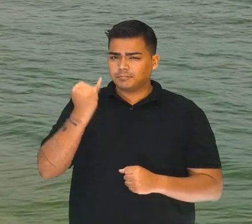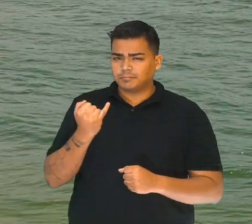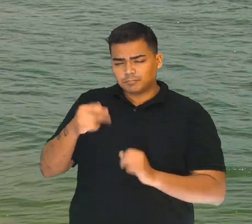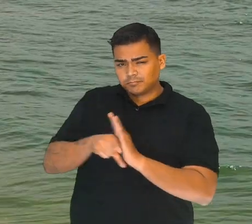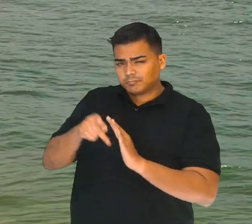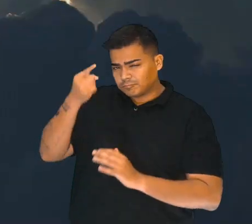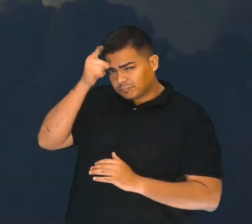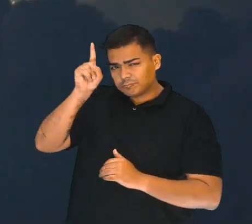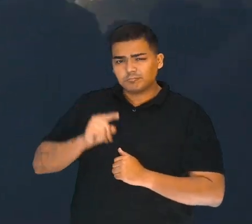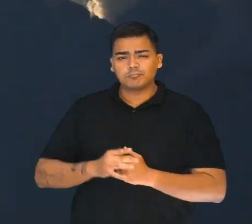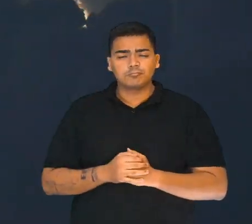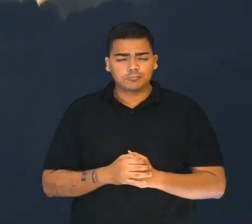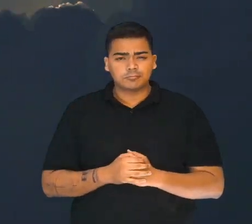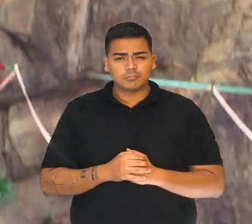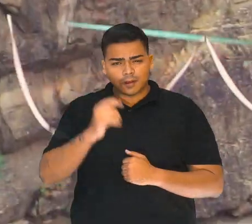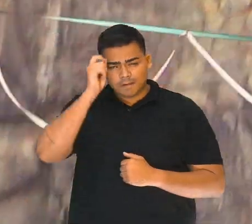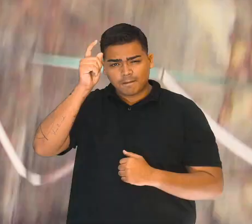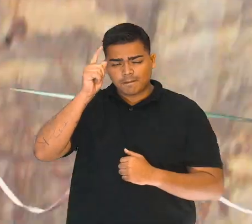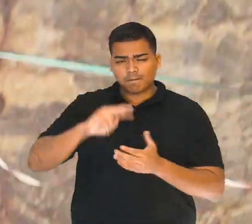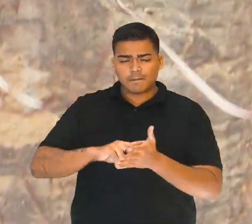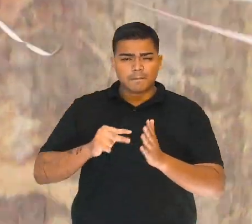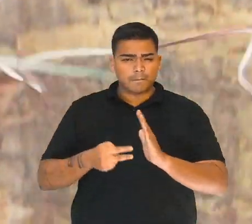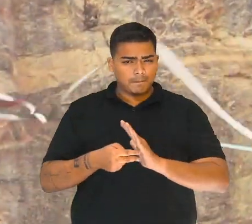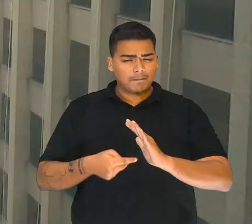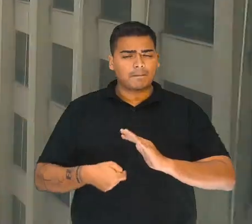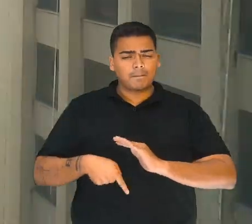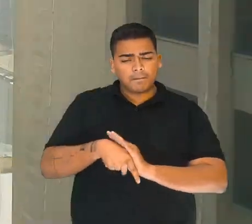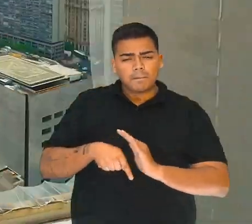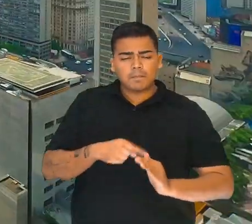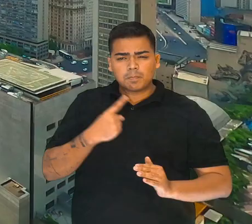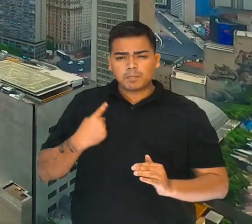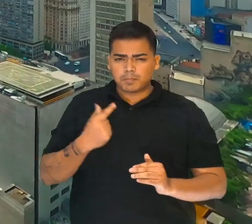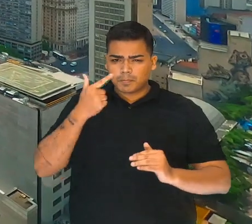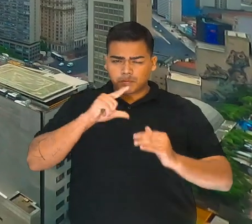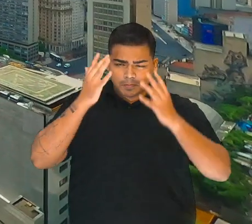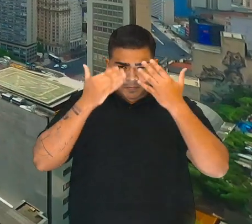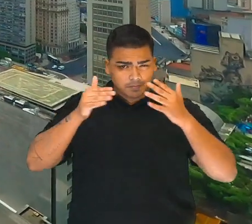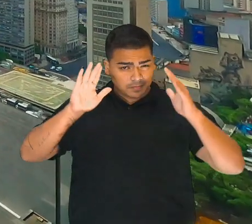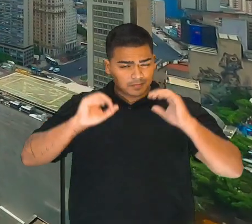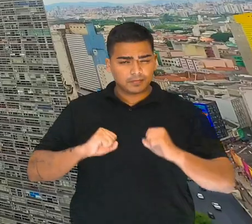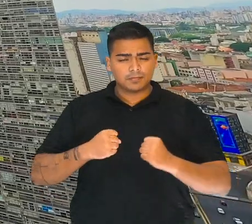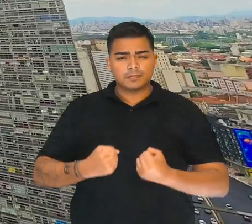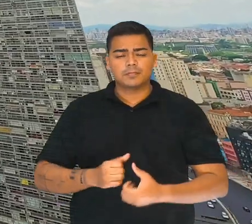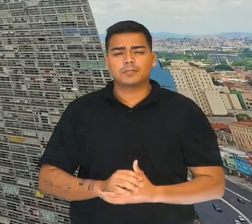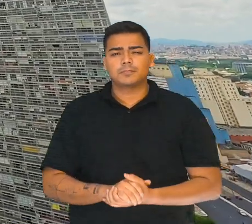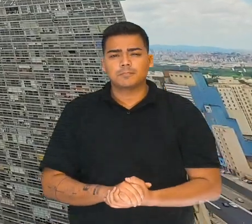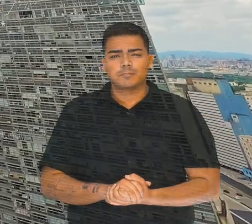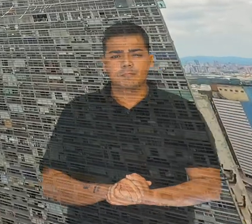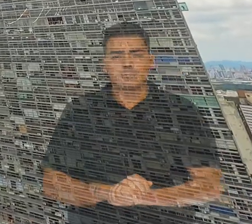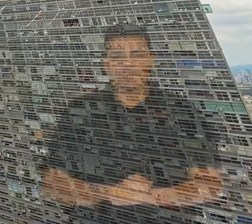exercício de inovação. A inovação é risco. Se não tiver isso, não é inovação.